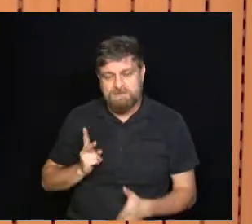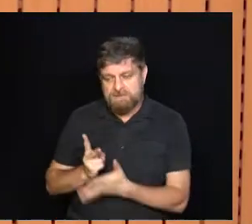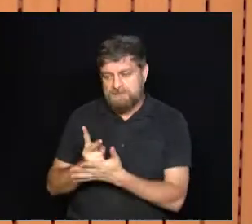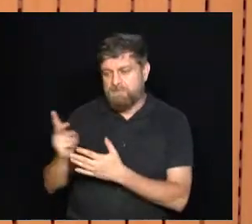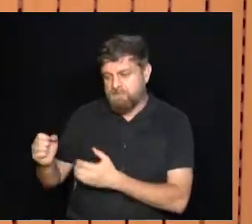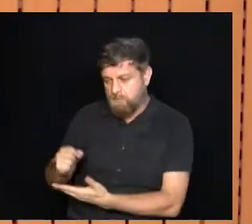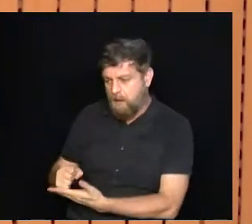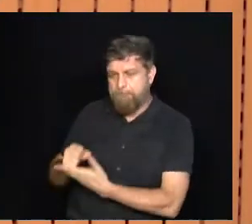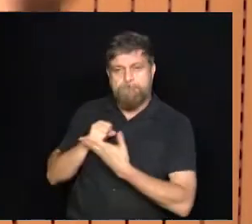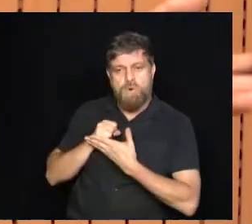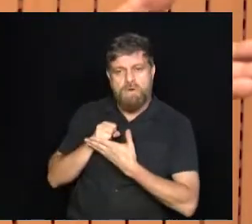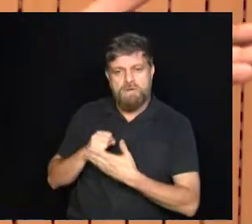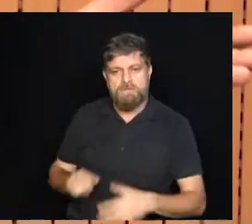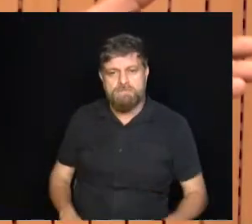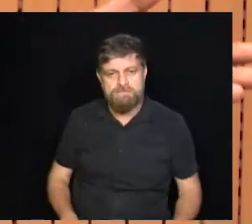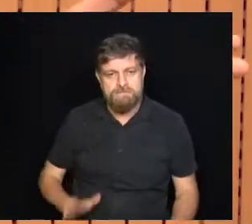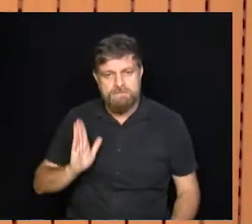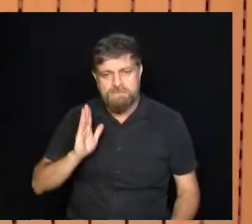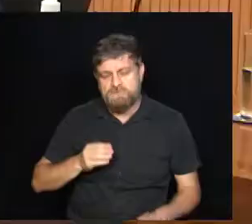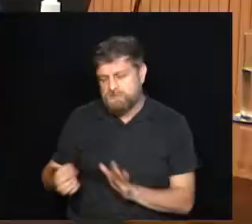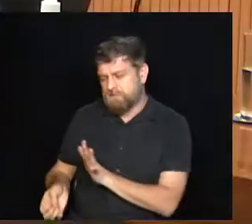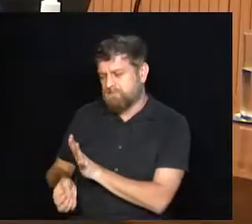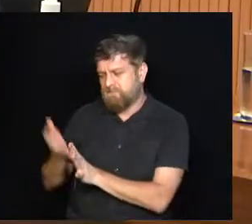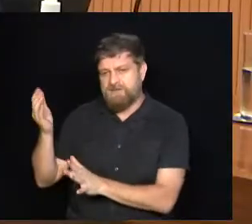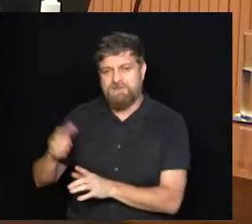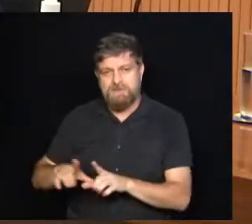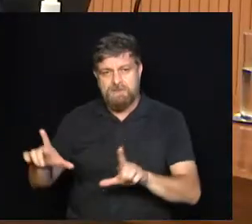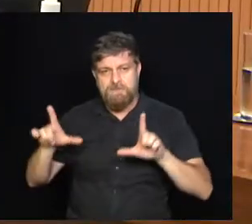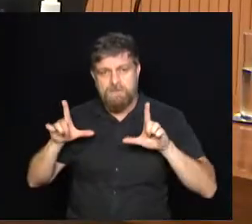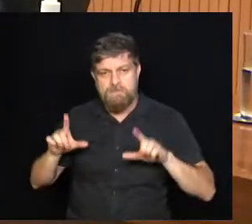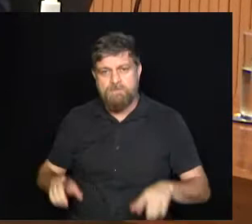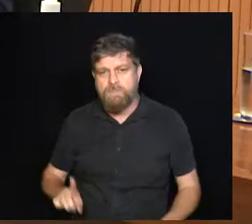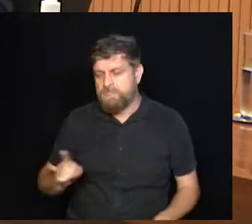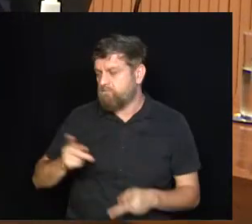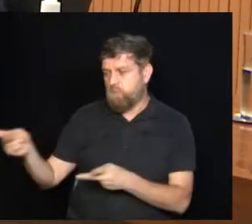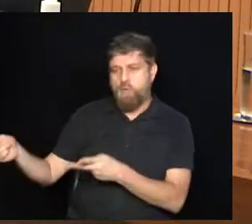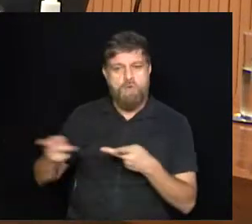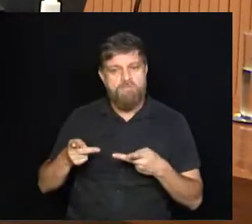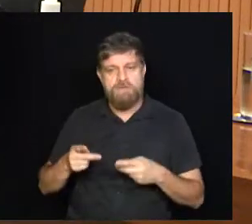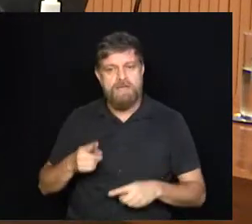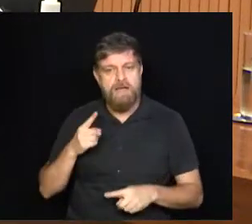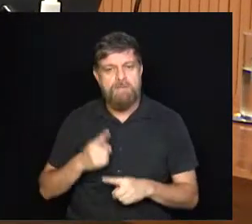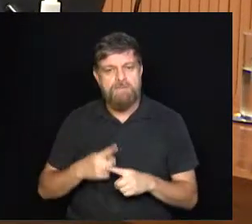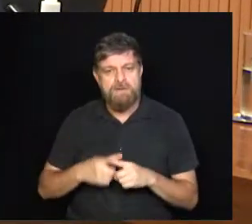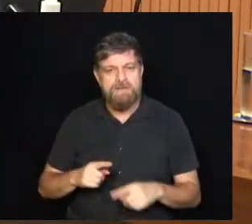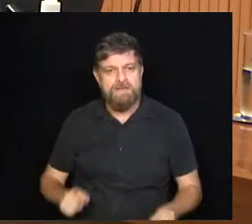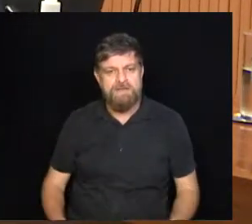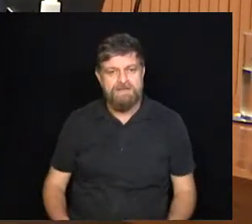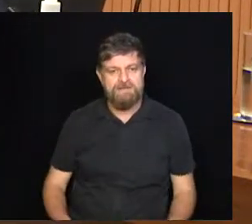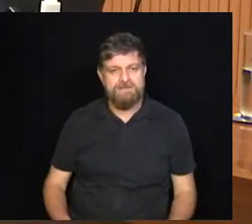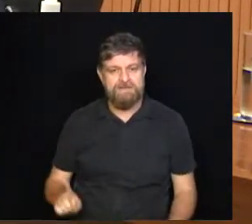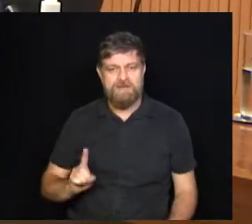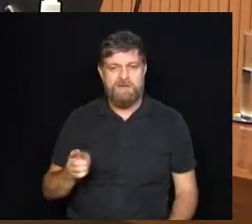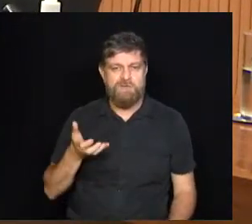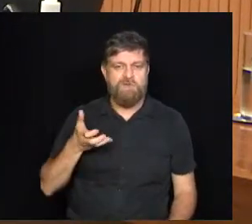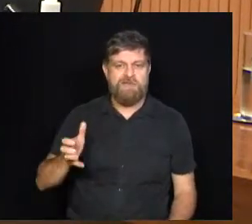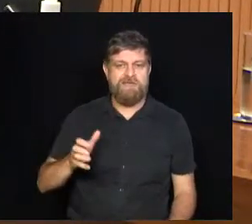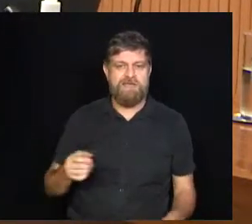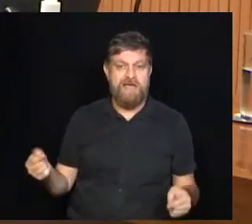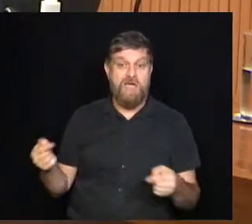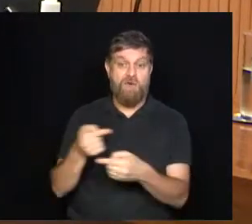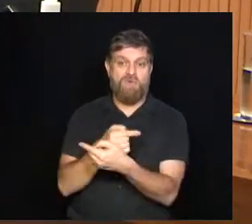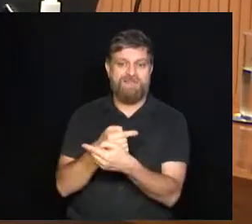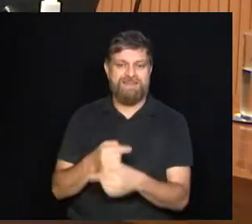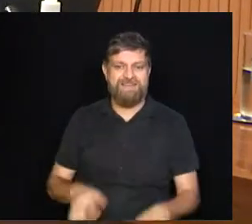de vocês. Já veio aqui mais de uma vez, comandante, não vou chamar mais, porque, não que eu não queira, né, é exatamente o contrário,